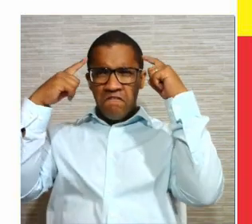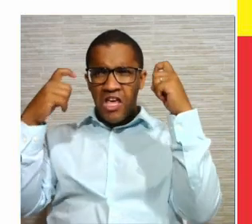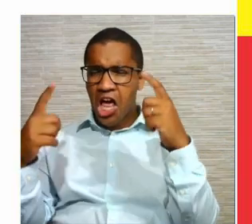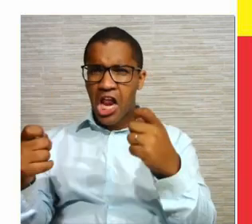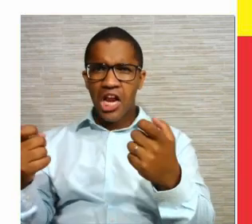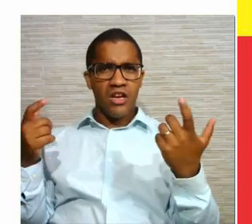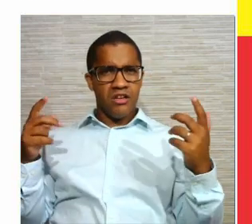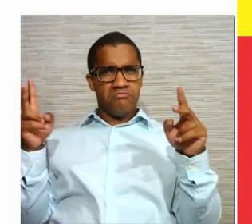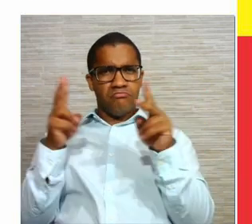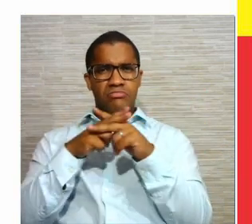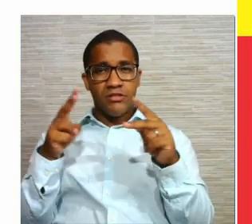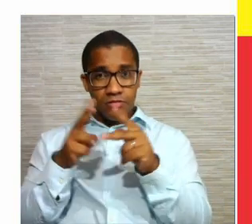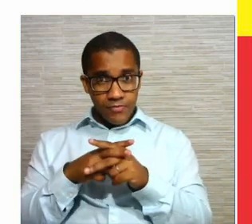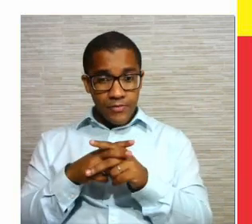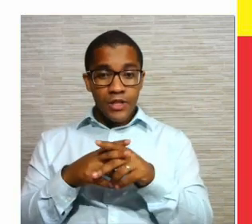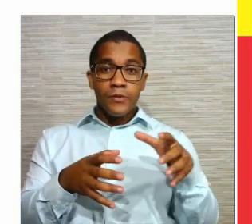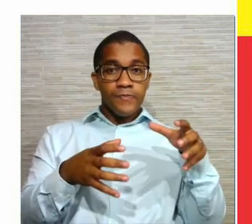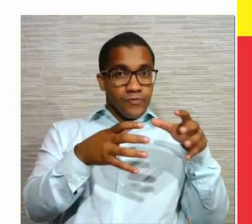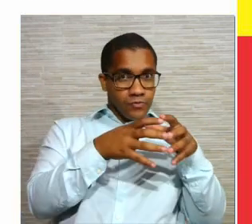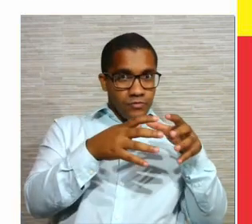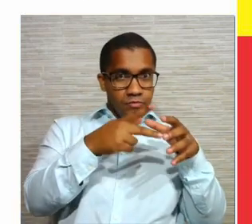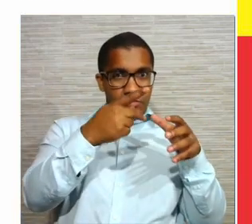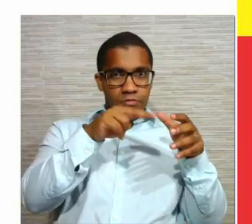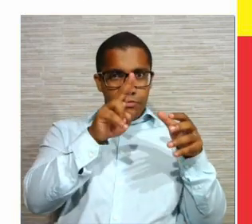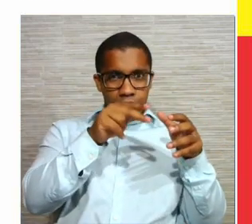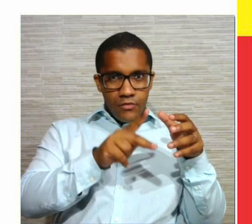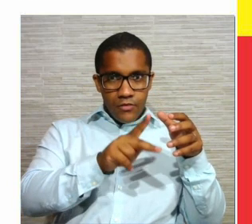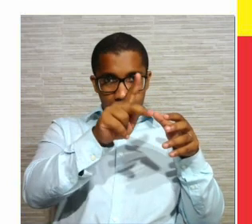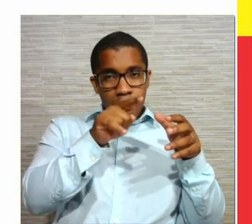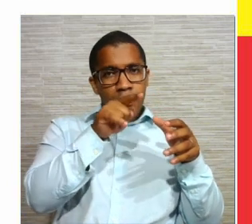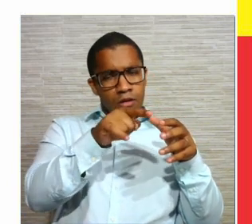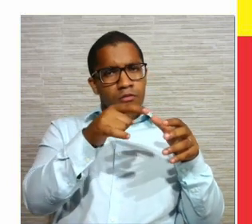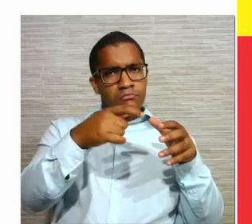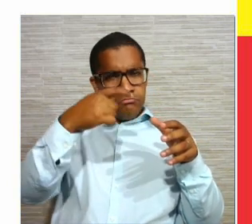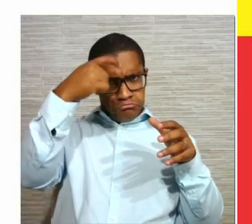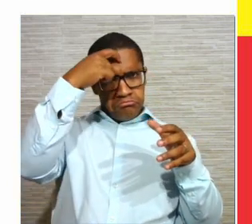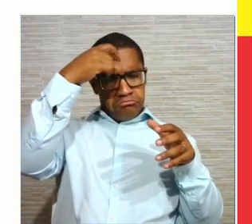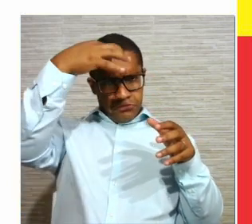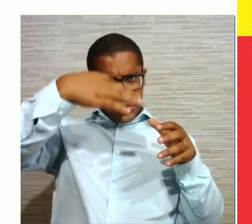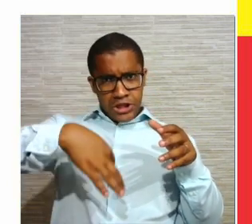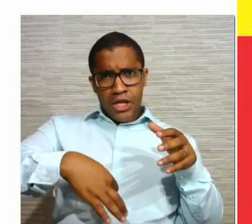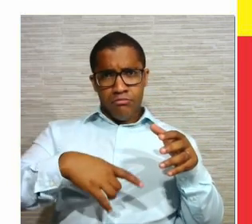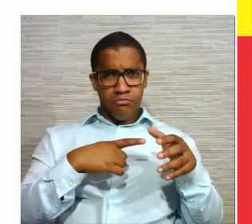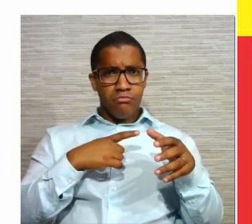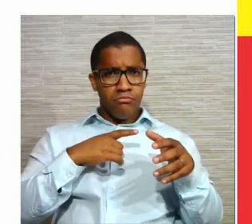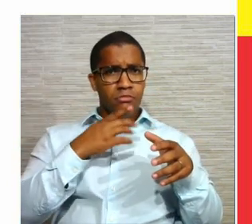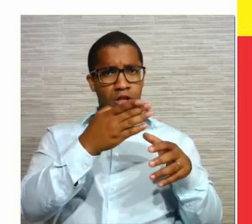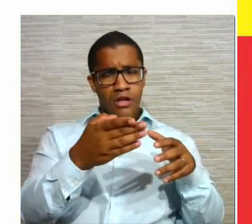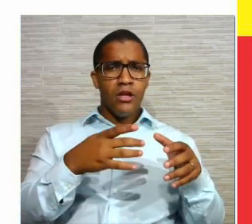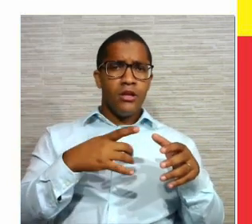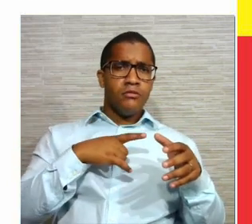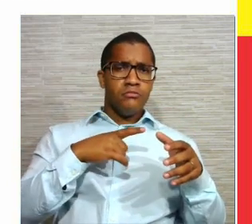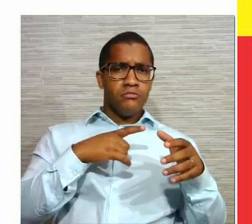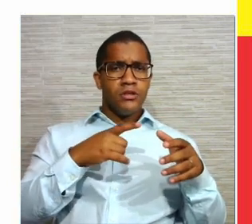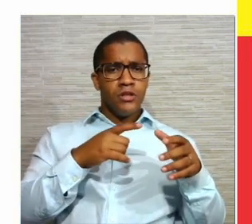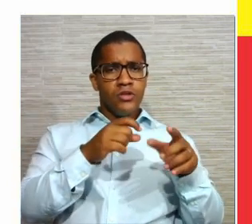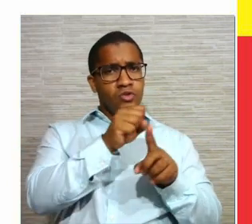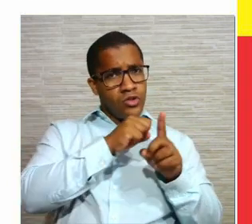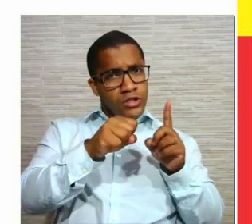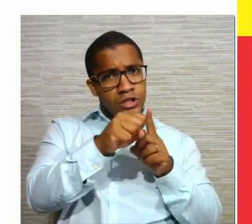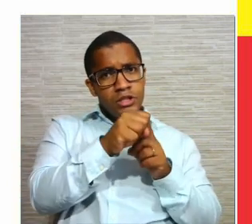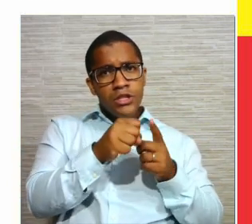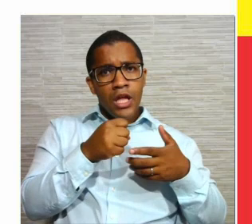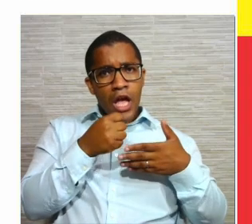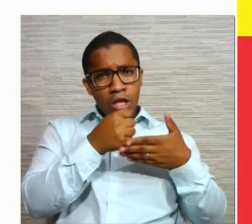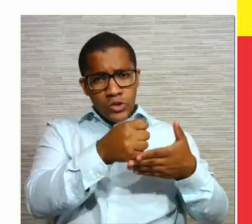e a luta sem razão, né, e os punks considerados conscientes, né? Então tinha os punks conscientes que eram mais politizados,